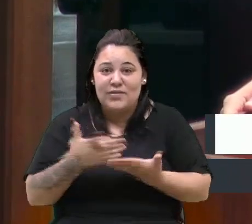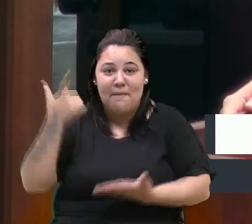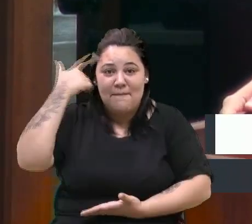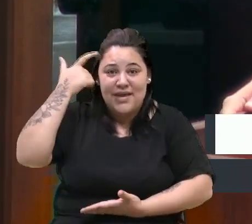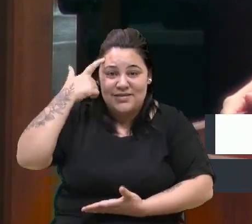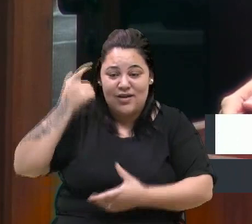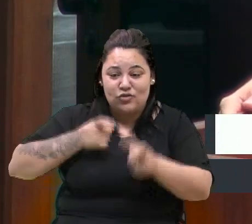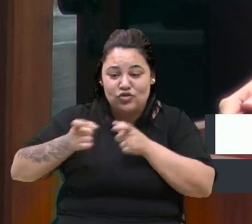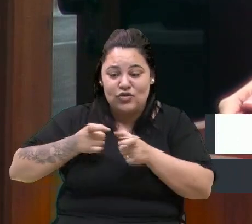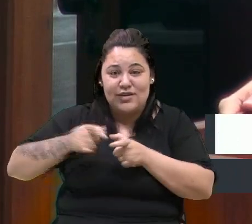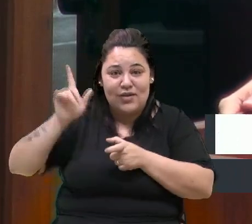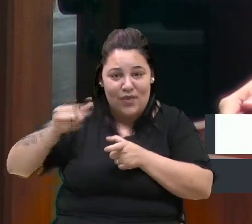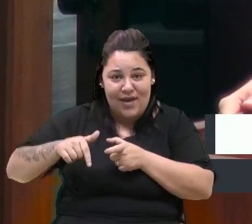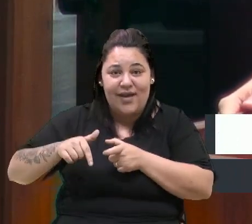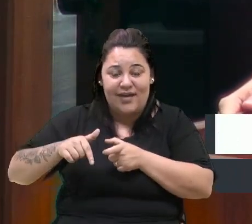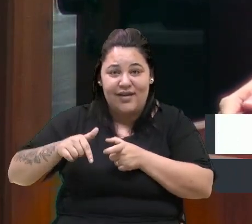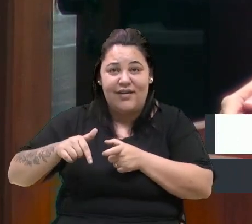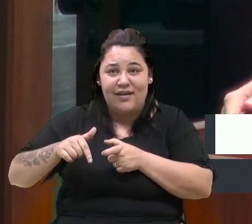plataformas de